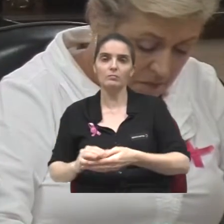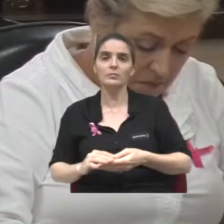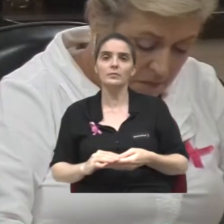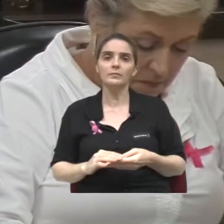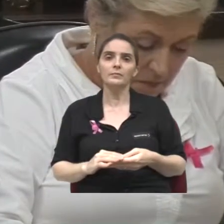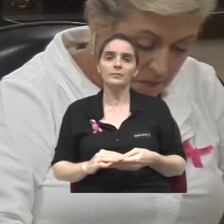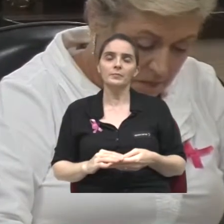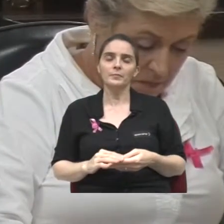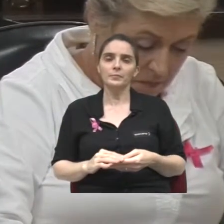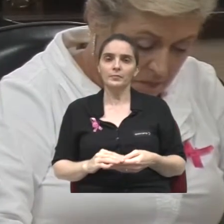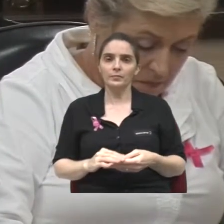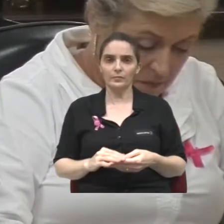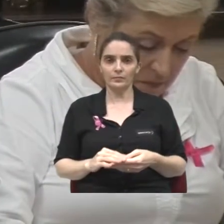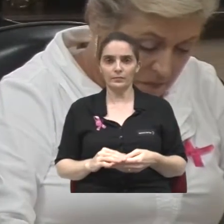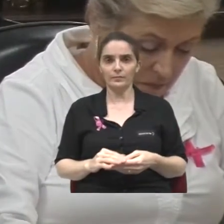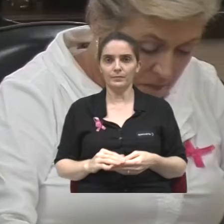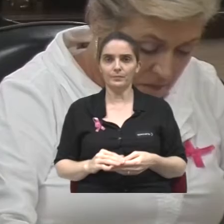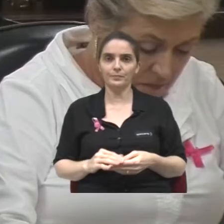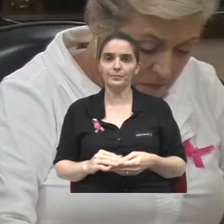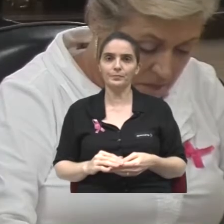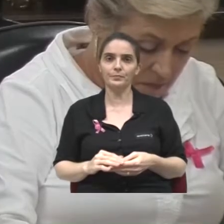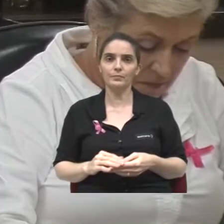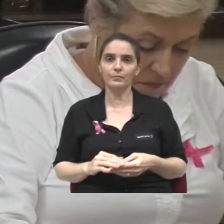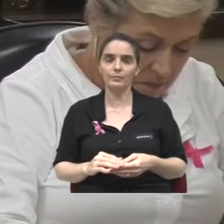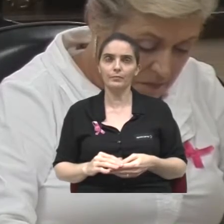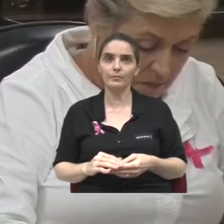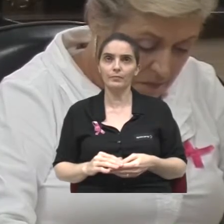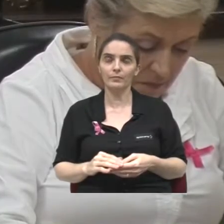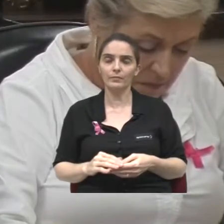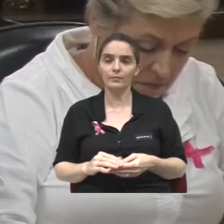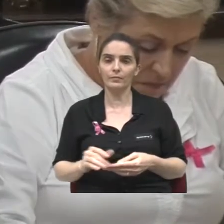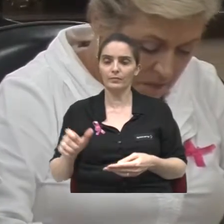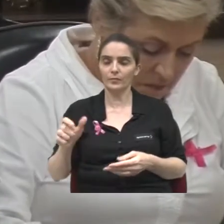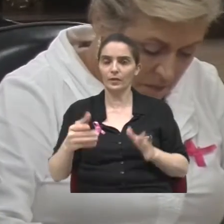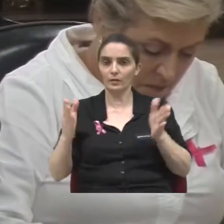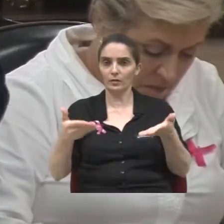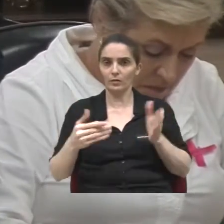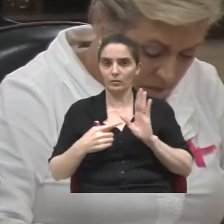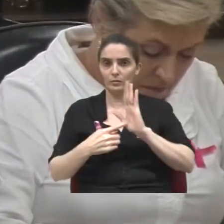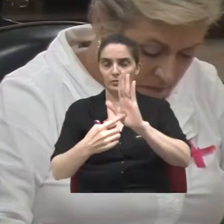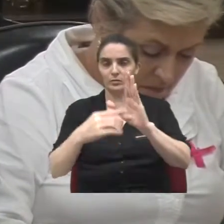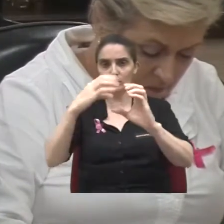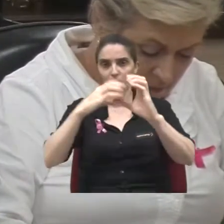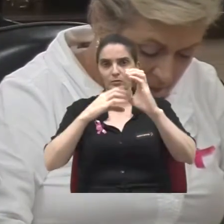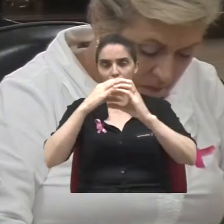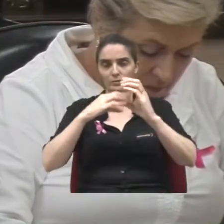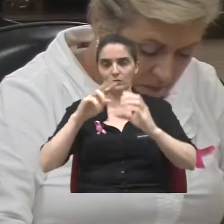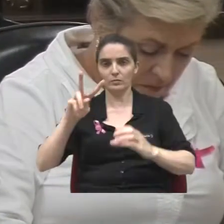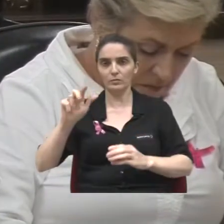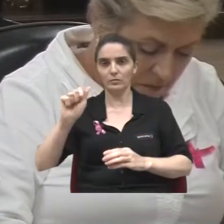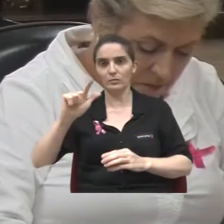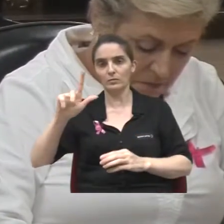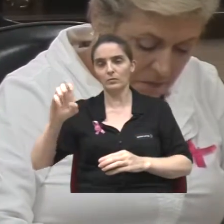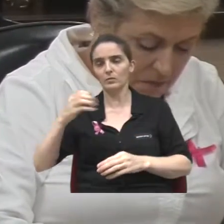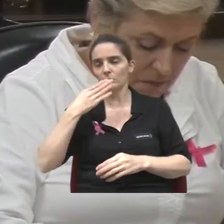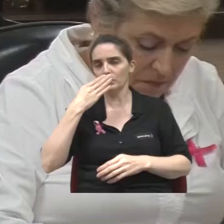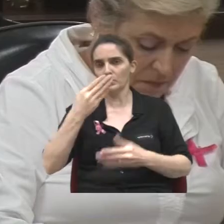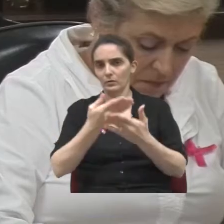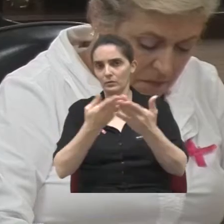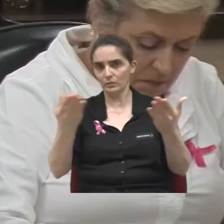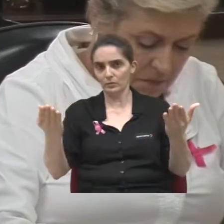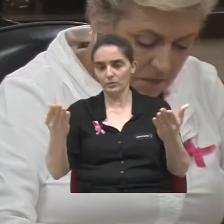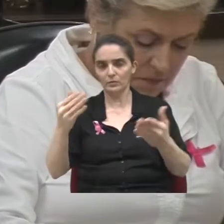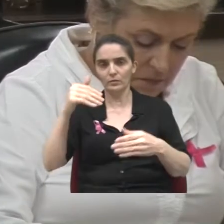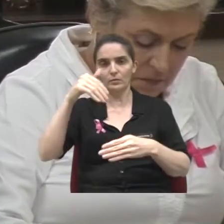como também a sua esposa e filhos. Tendo apresentado o currículo do capitão do Vale, peço aos nobres colegas vereadores a